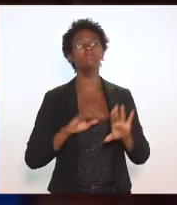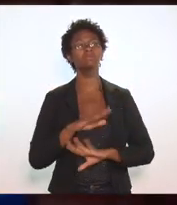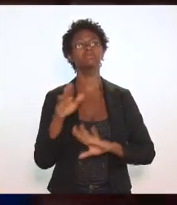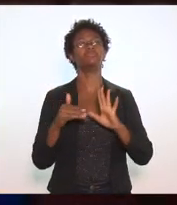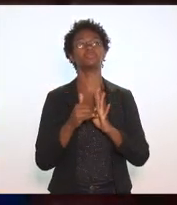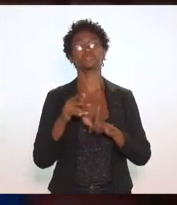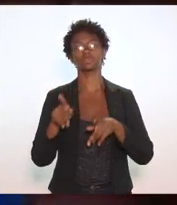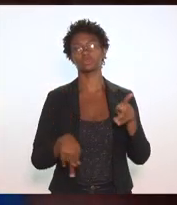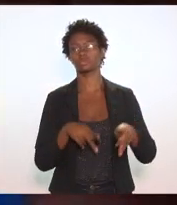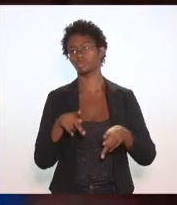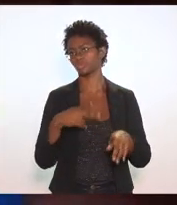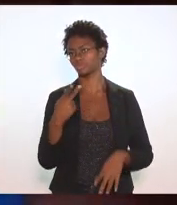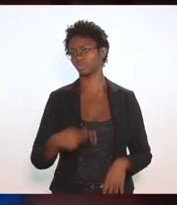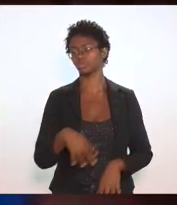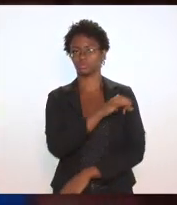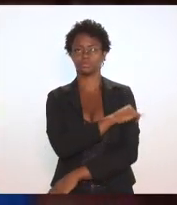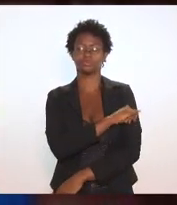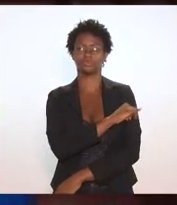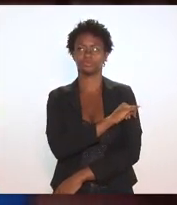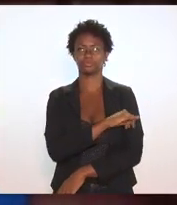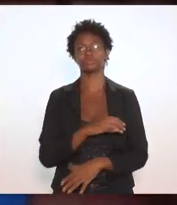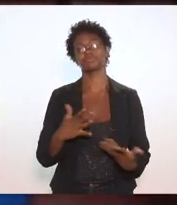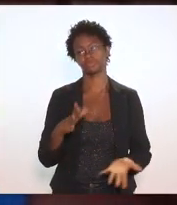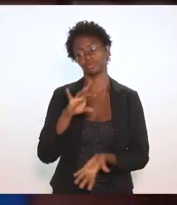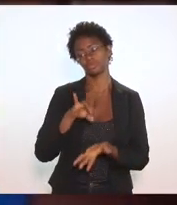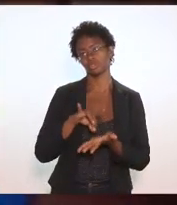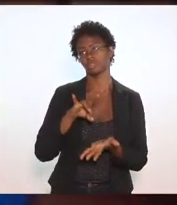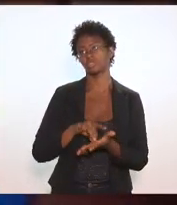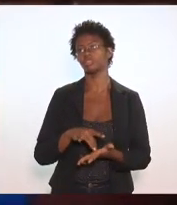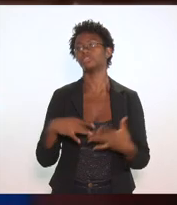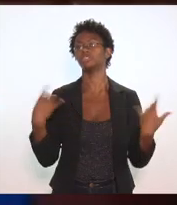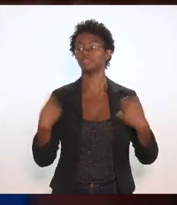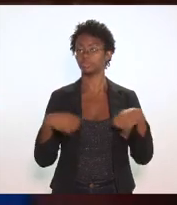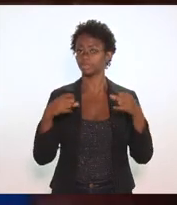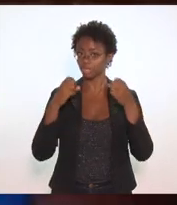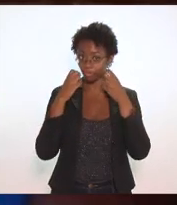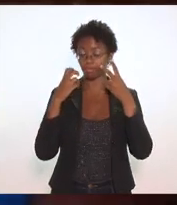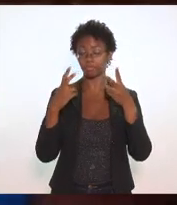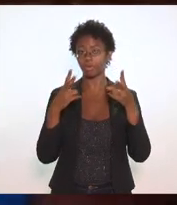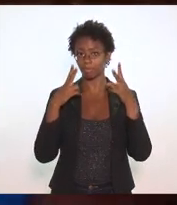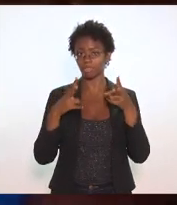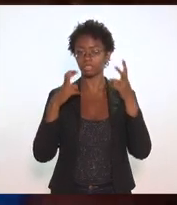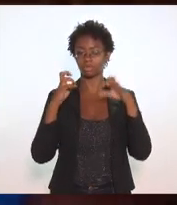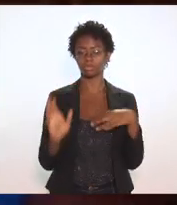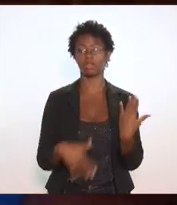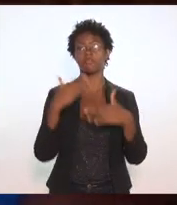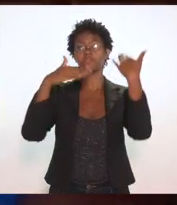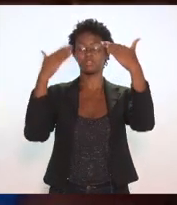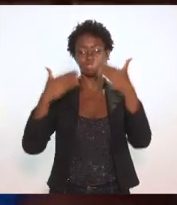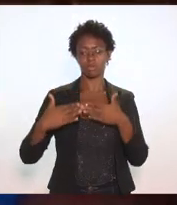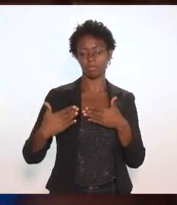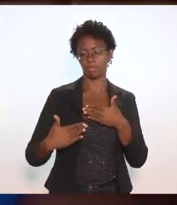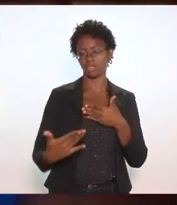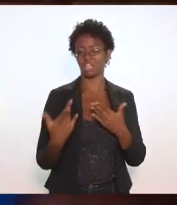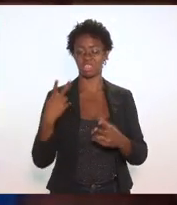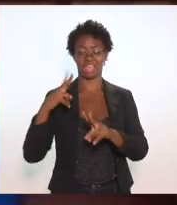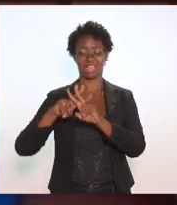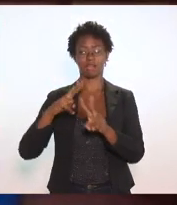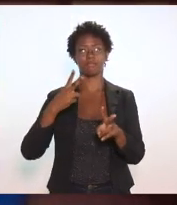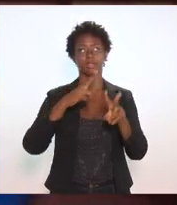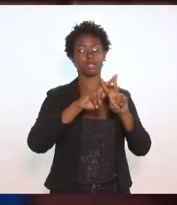população fluminense. E, de fato, nós temos visto um avanço no processo de